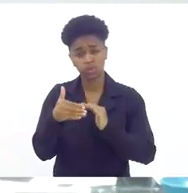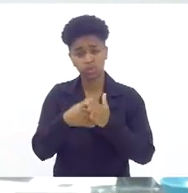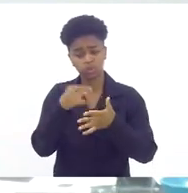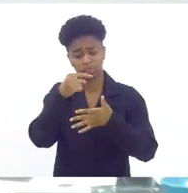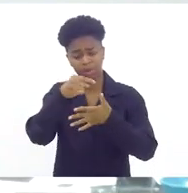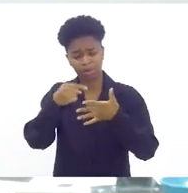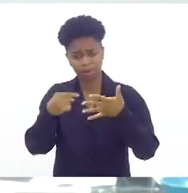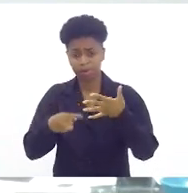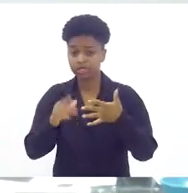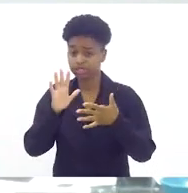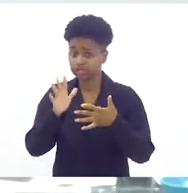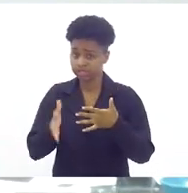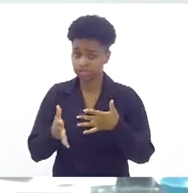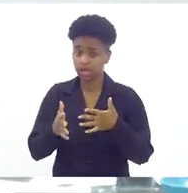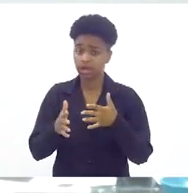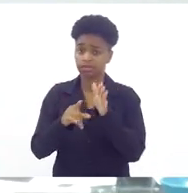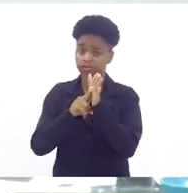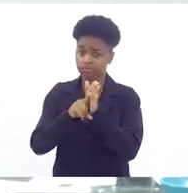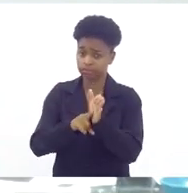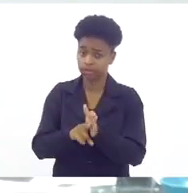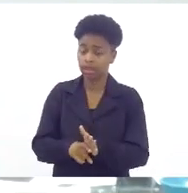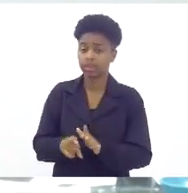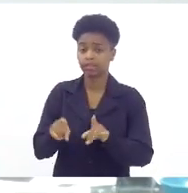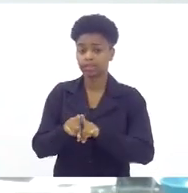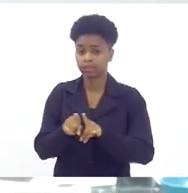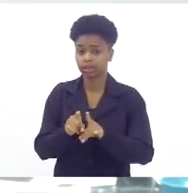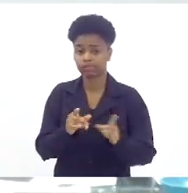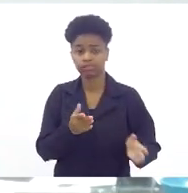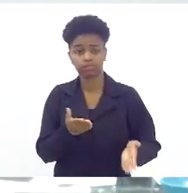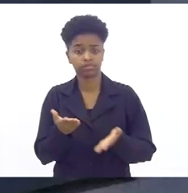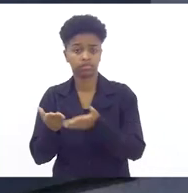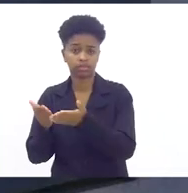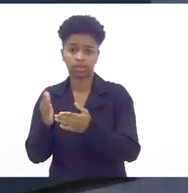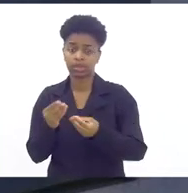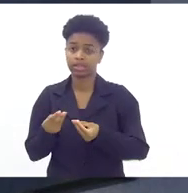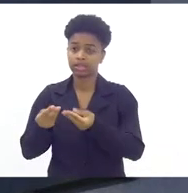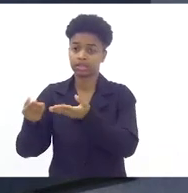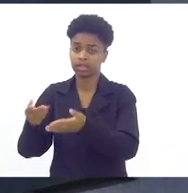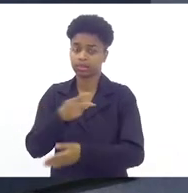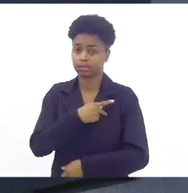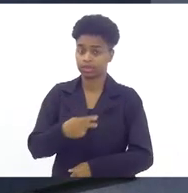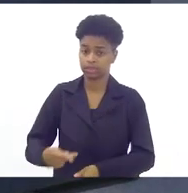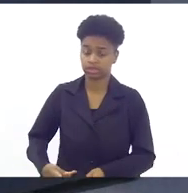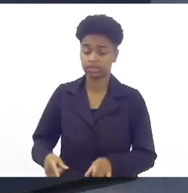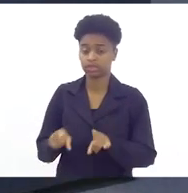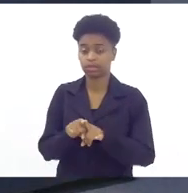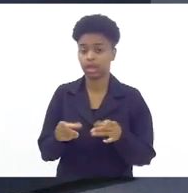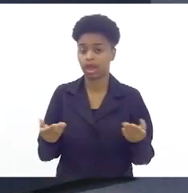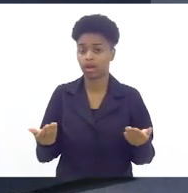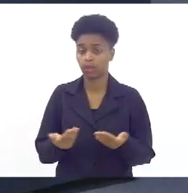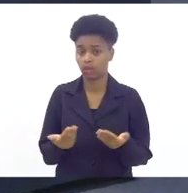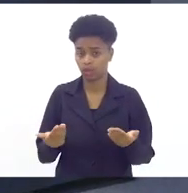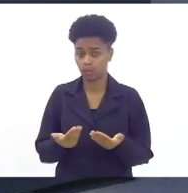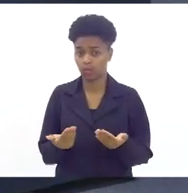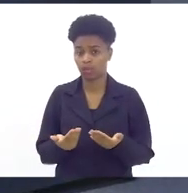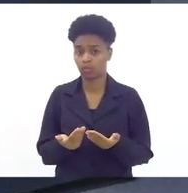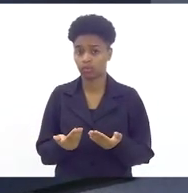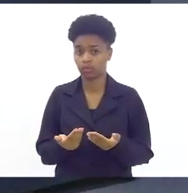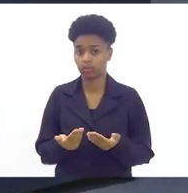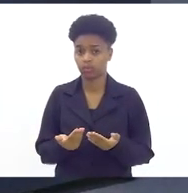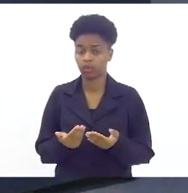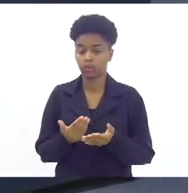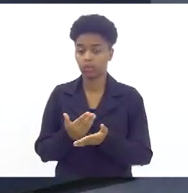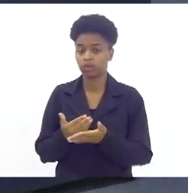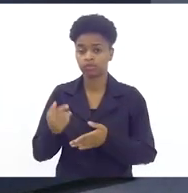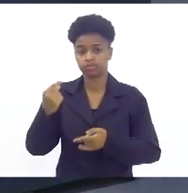foi mapeado e tá sendo encaminhado e a presidência vem agora tratando